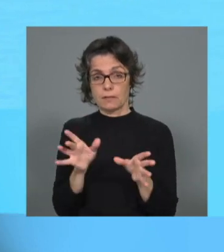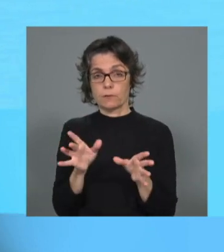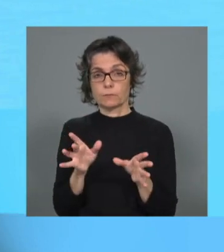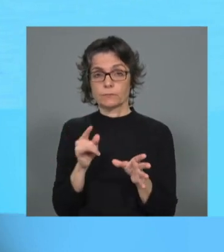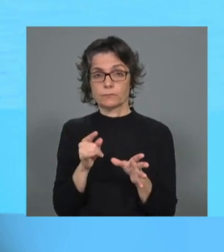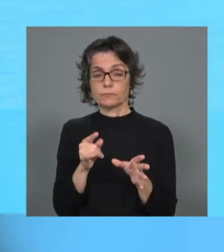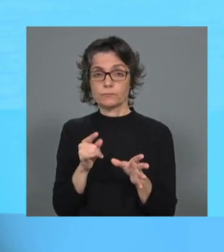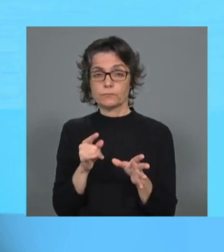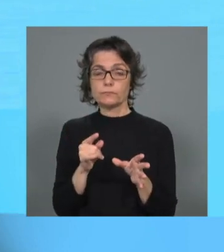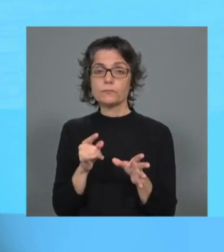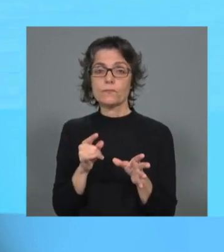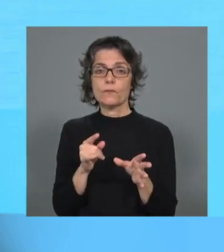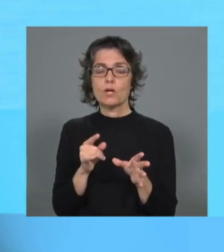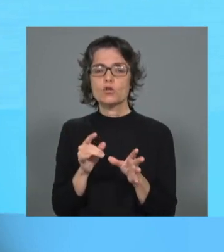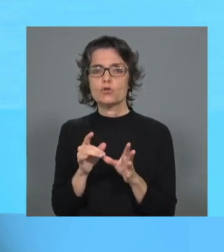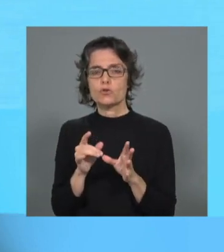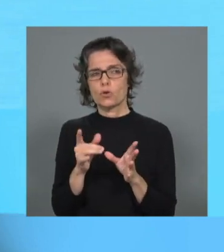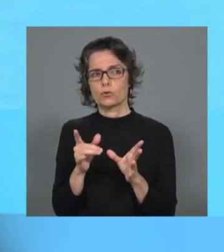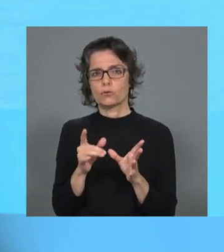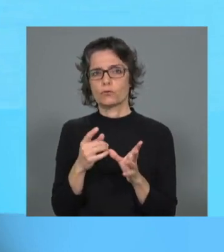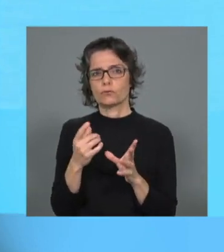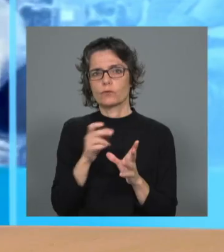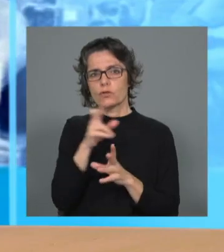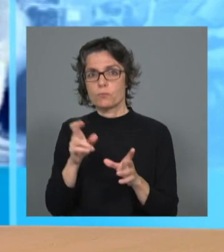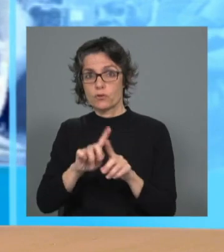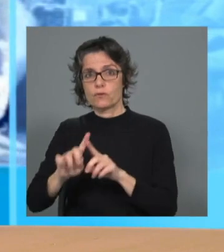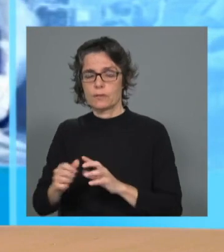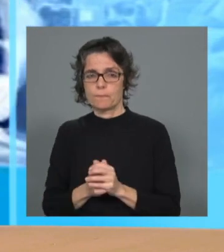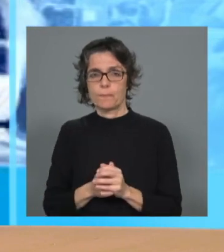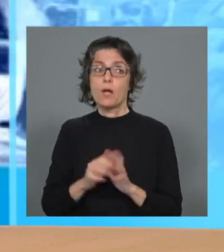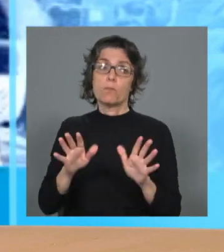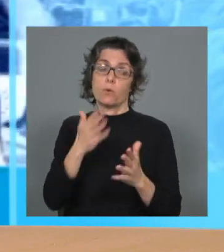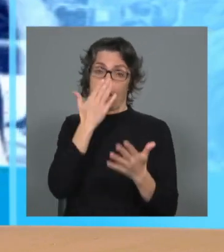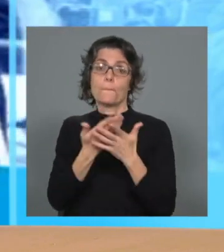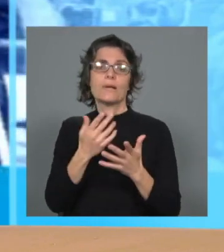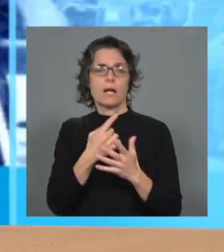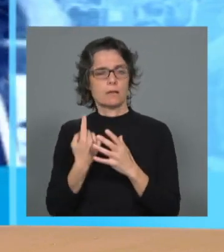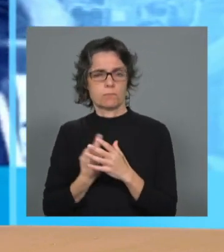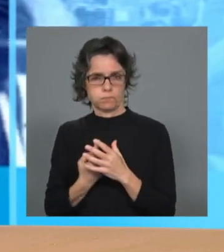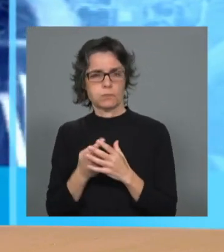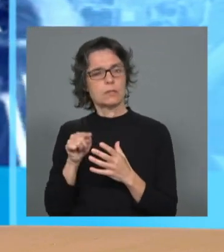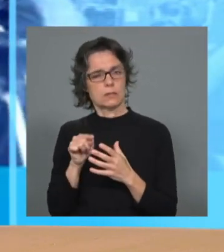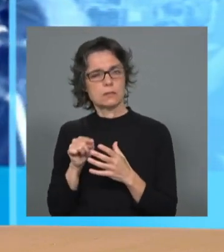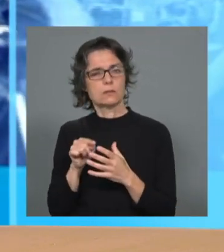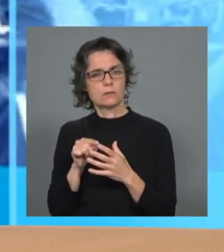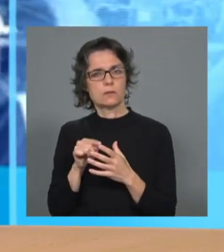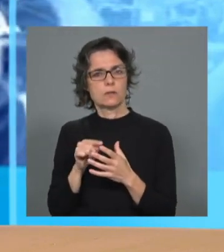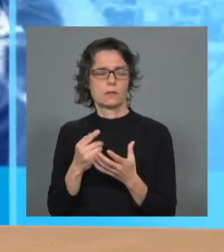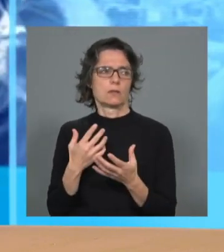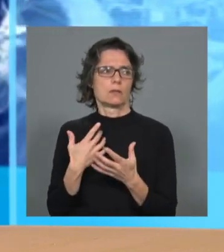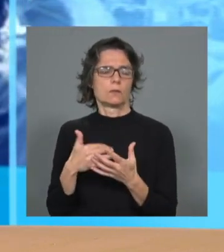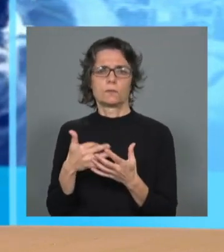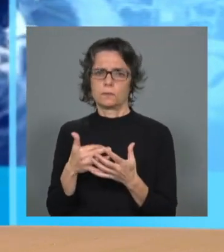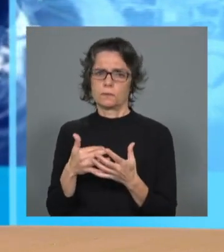foram surgindo. Sim, mas a solidão é de facto avassaladora, a constatação desse facto, disso